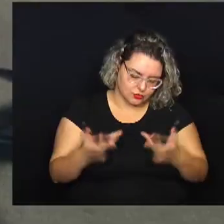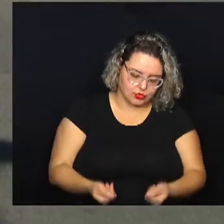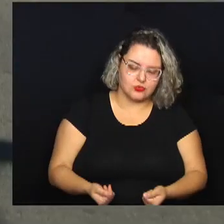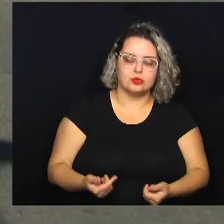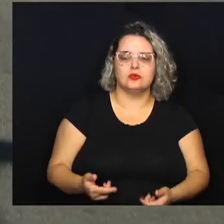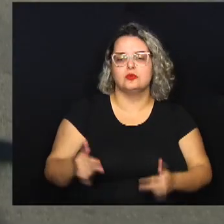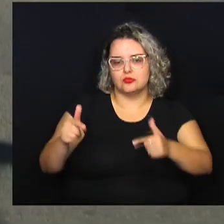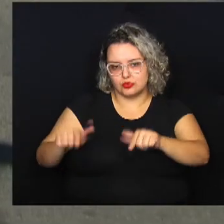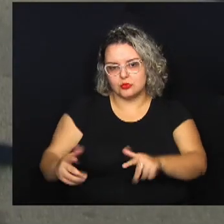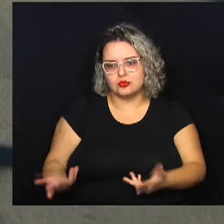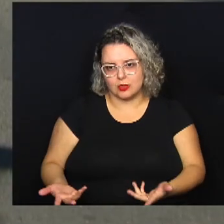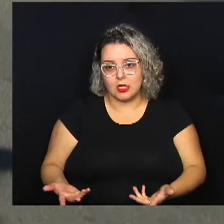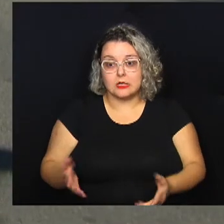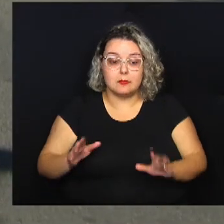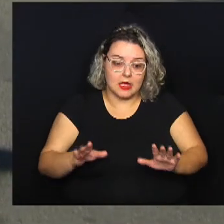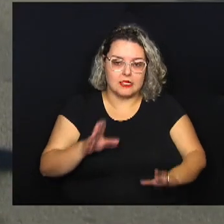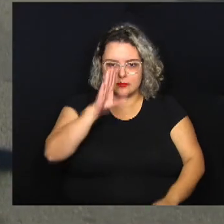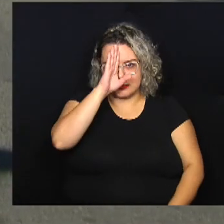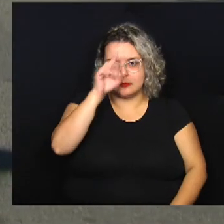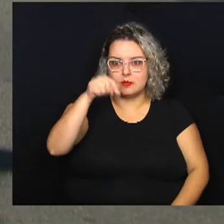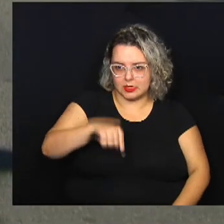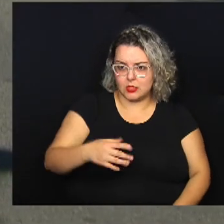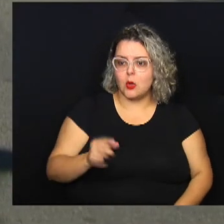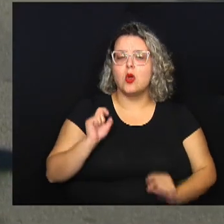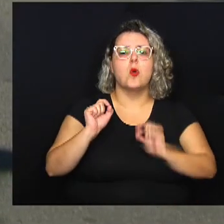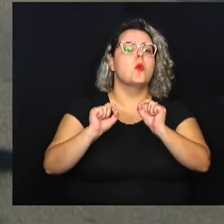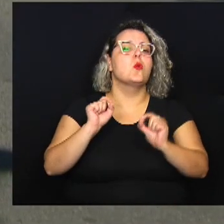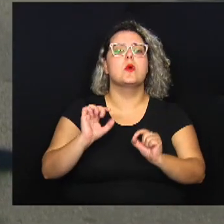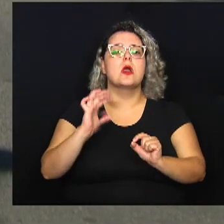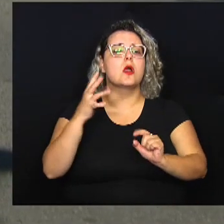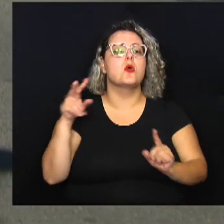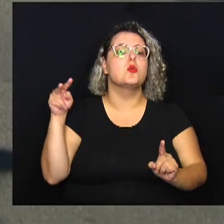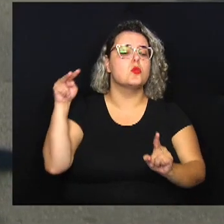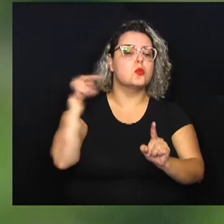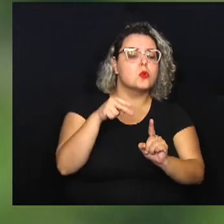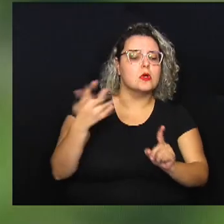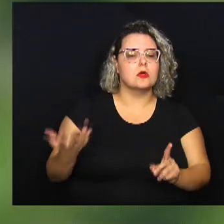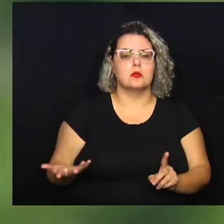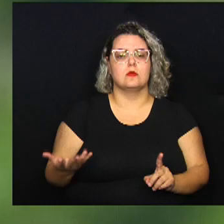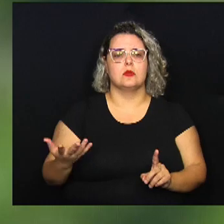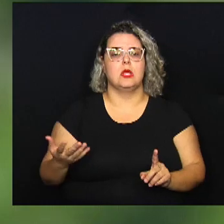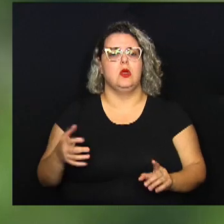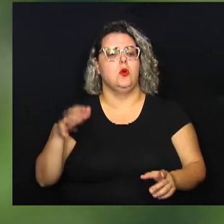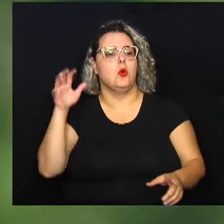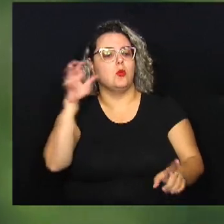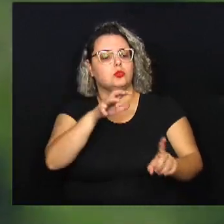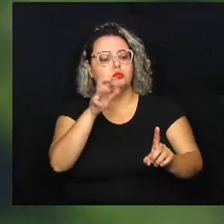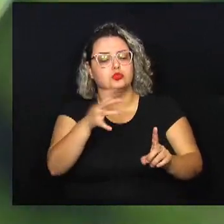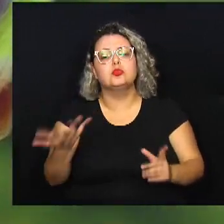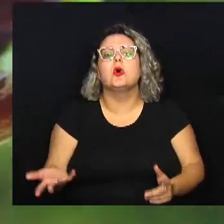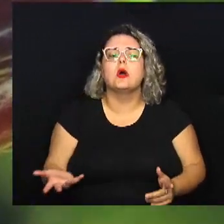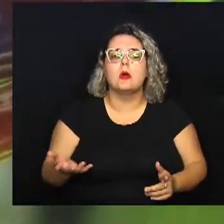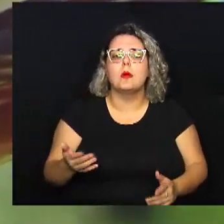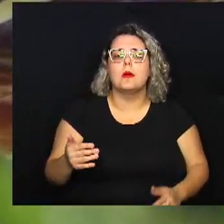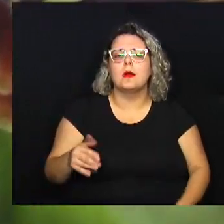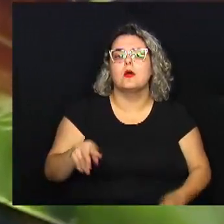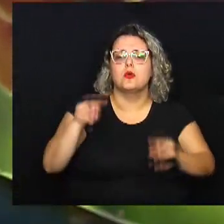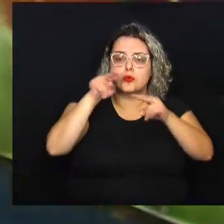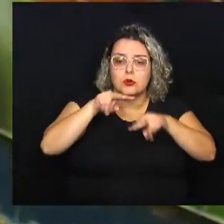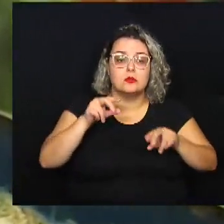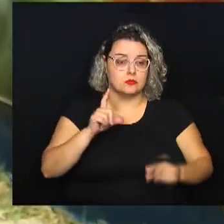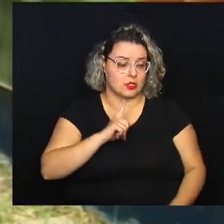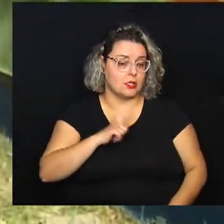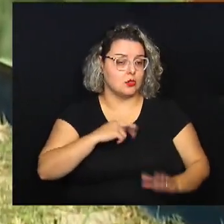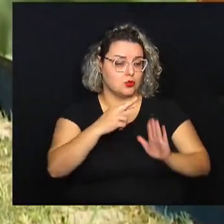principalmente aqui. O que acontece de impacto para além do visual, como você viu, né? Fizemos esse roteiro aqui. Tem